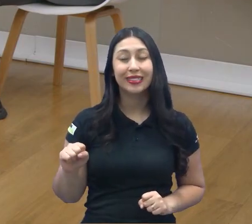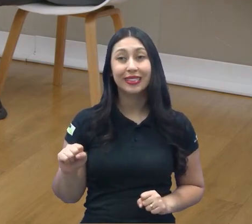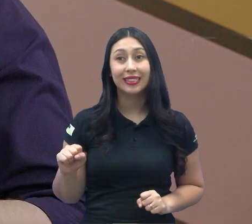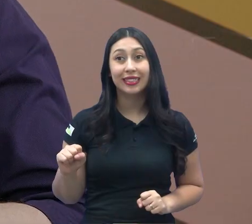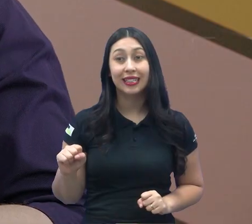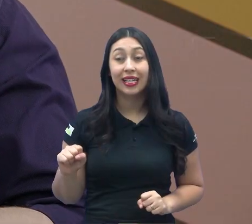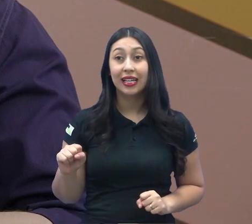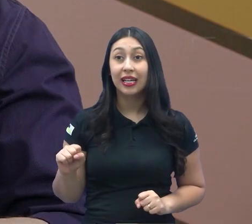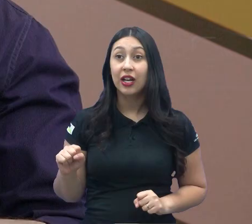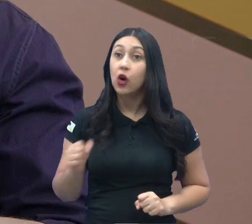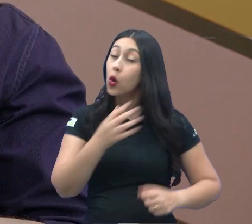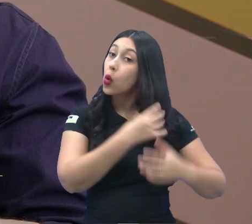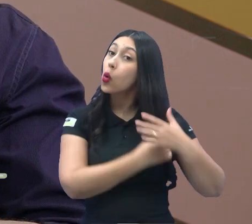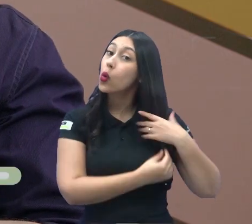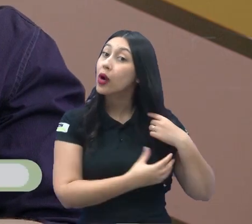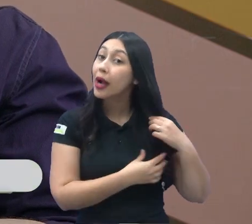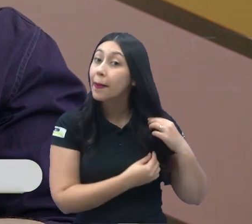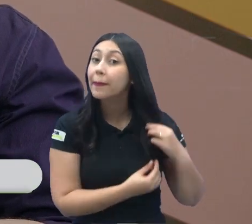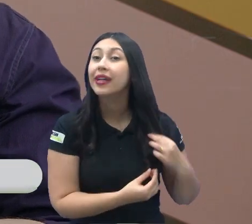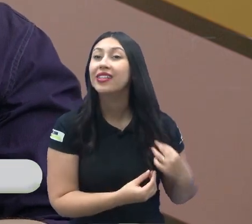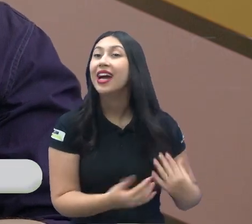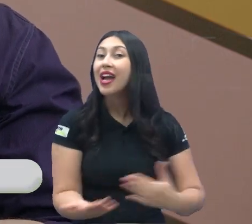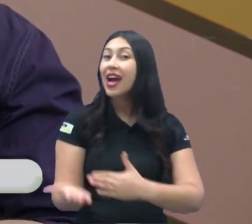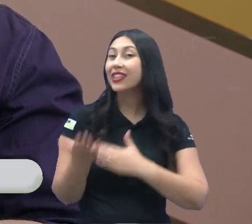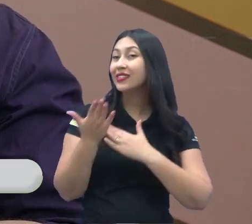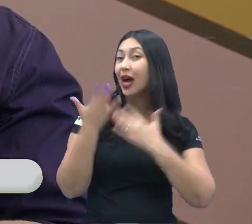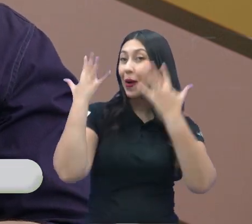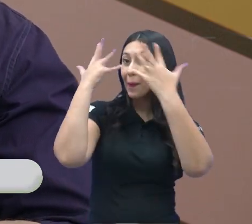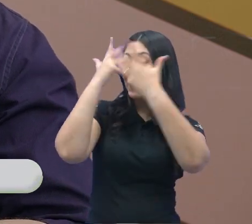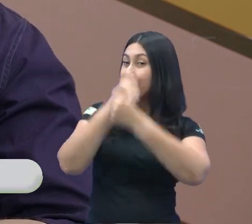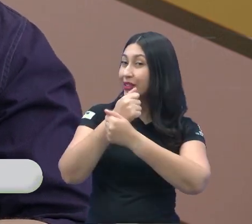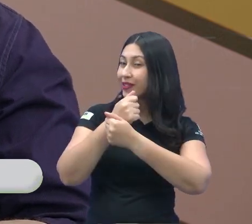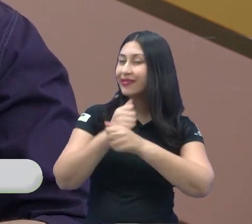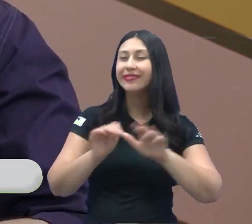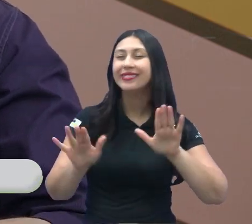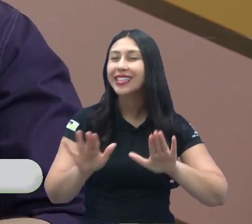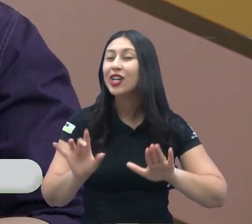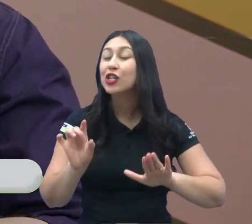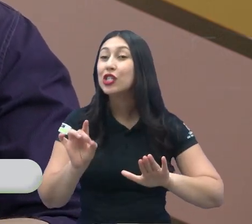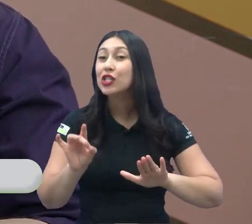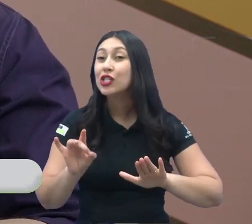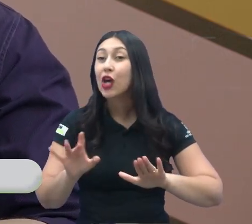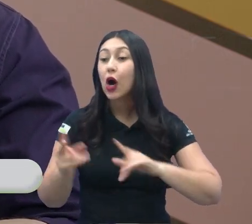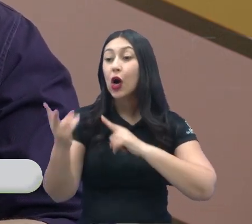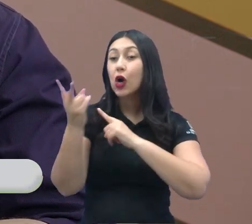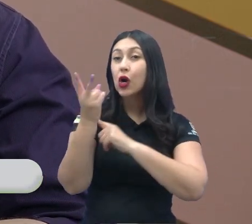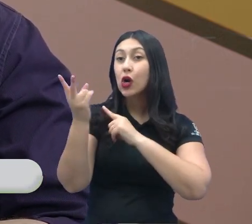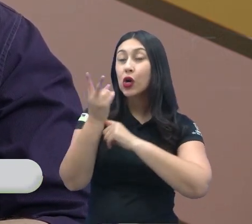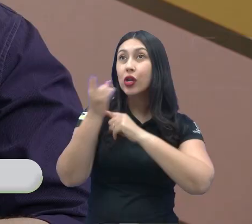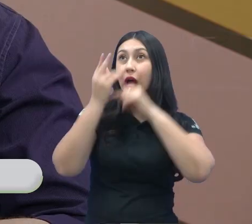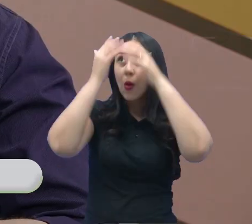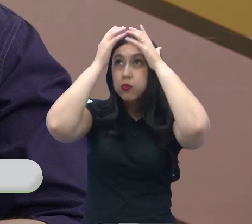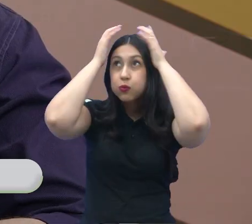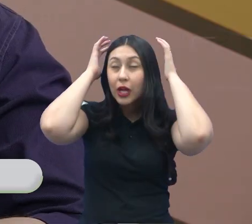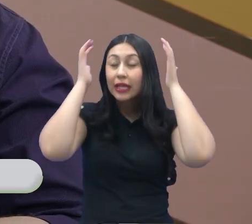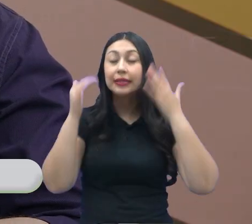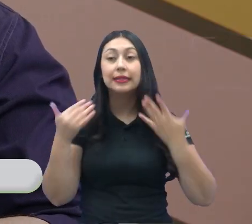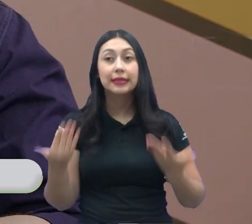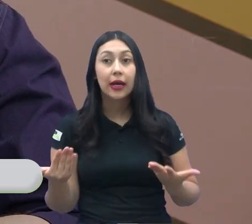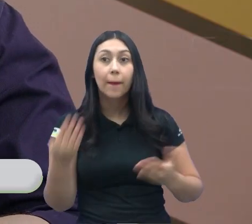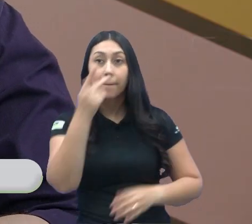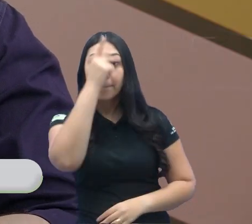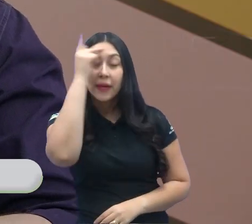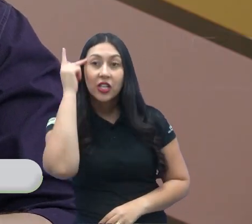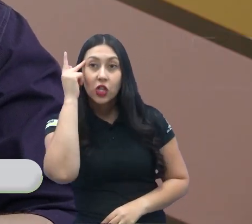do cabelo, na verdade, não é a gente ficar bonito. É proteger o couro cabeludo, principalmente do sol. Então, assim, pessoas que têm o cabelo um pouquinho